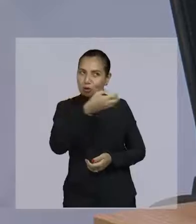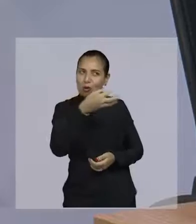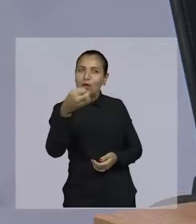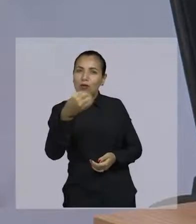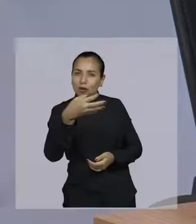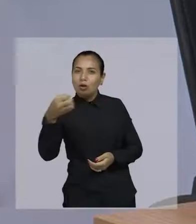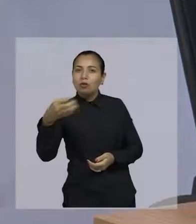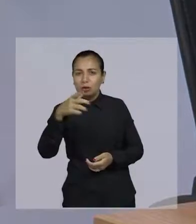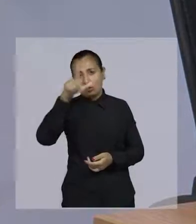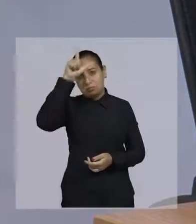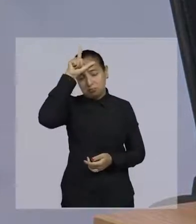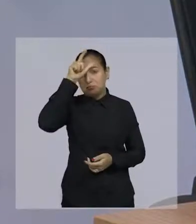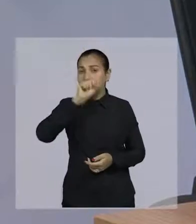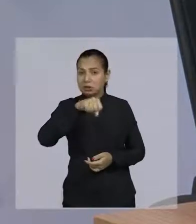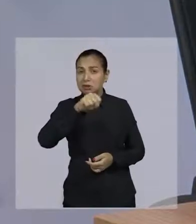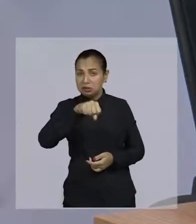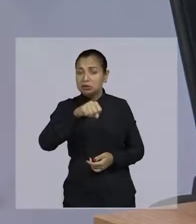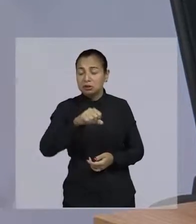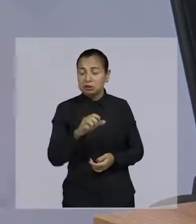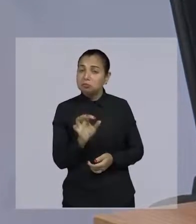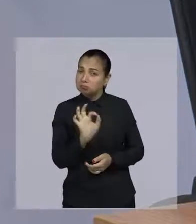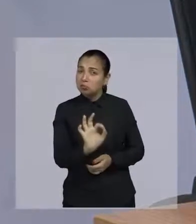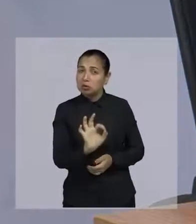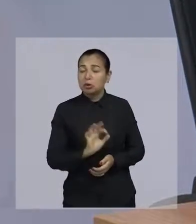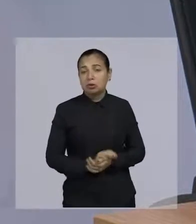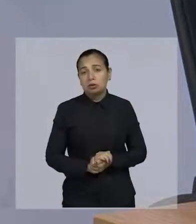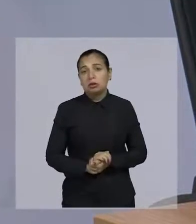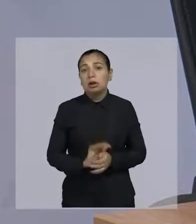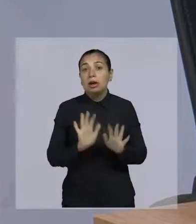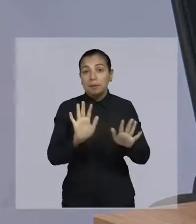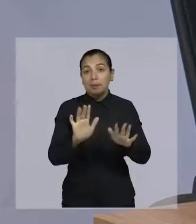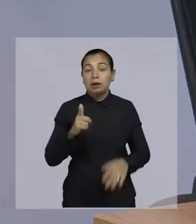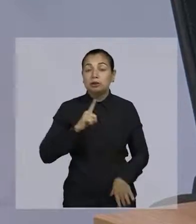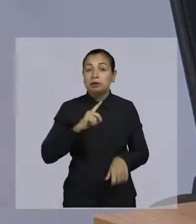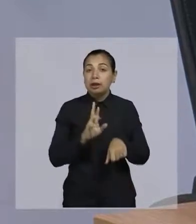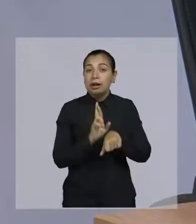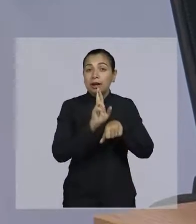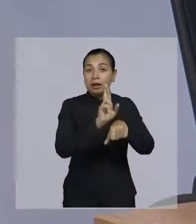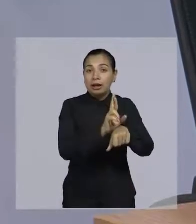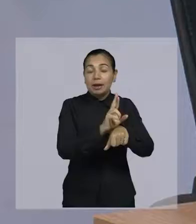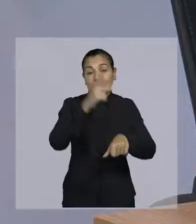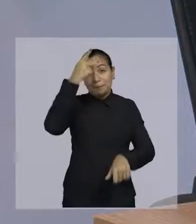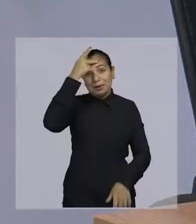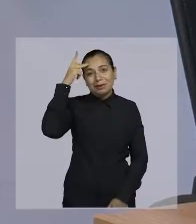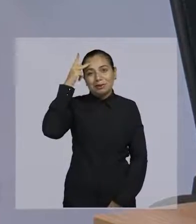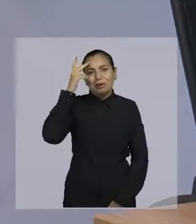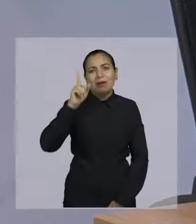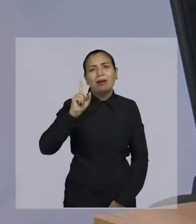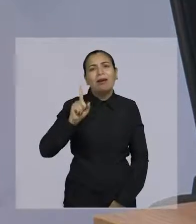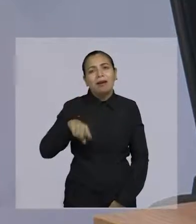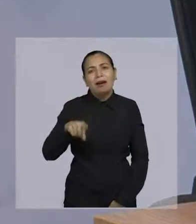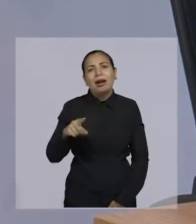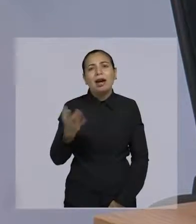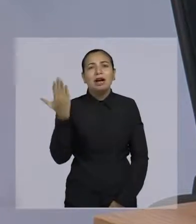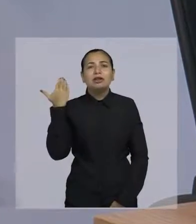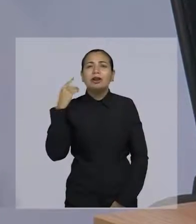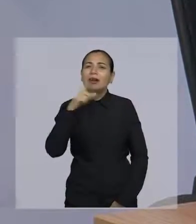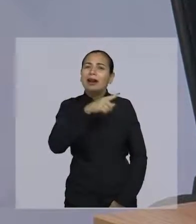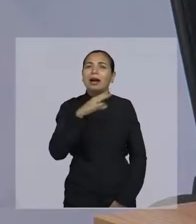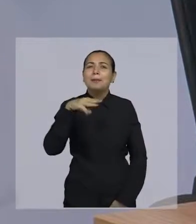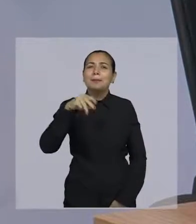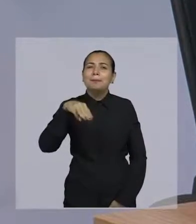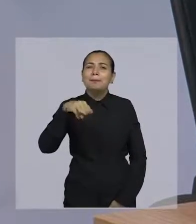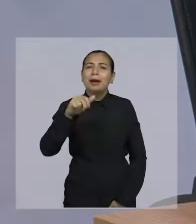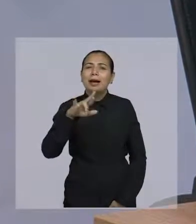essas lideranças, embora representadas às vezes por pessoas antigas da política, que é o caso da Marina, já